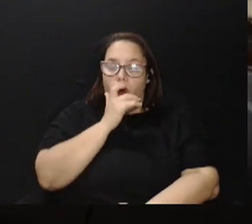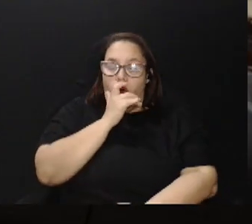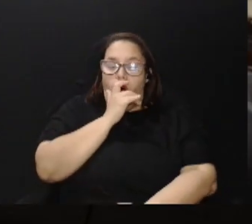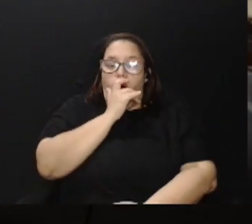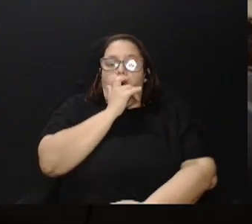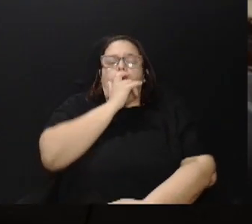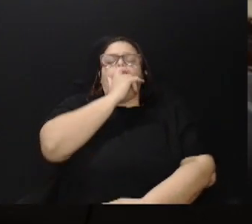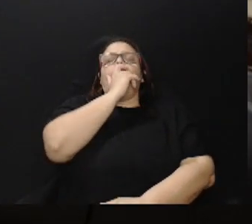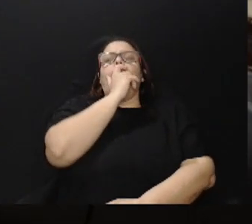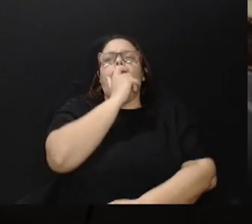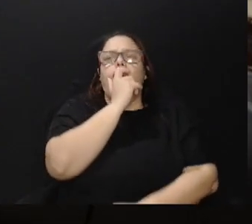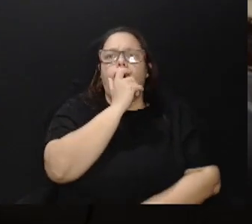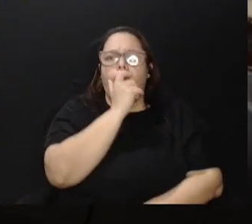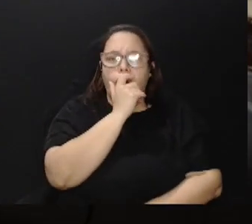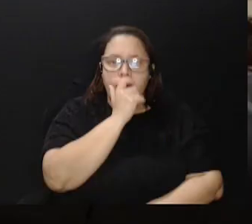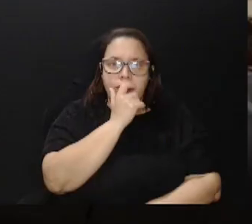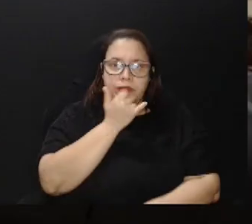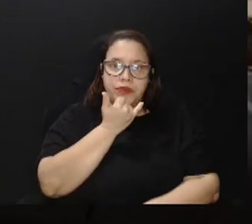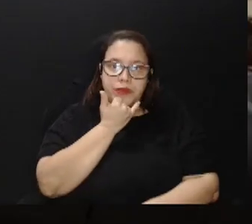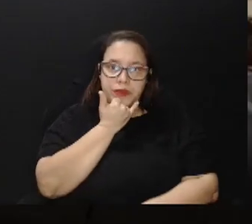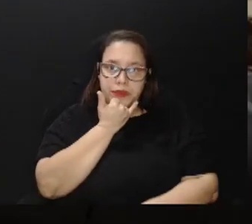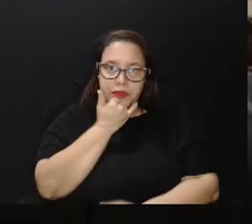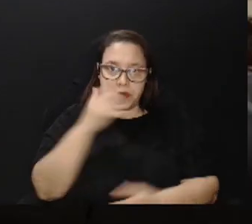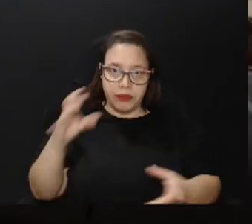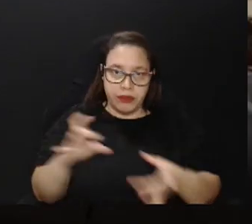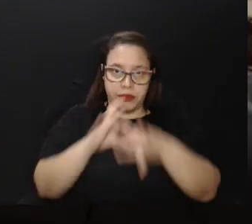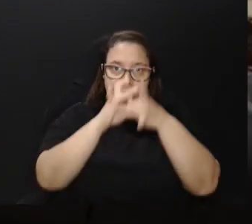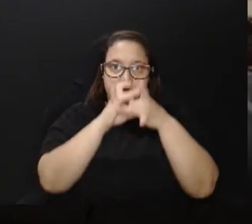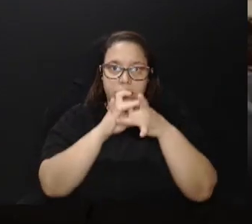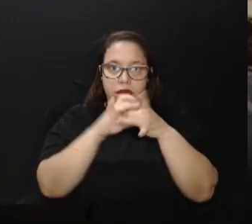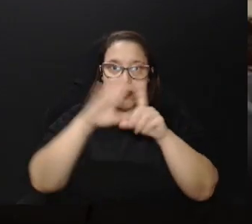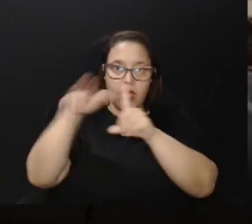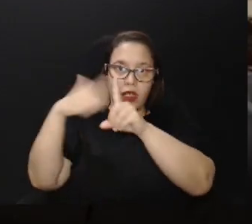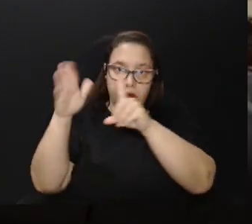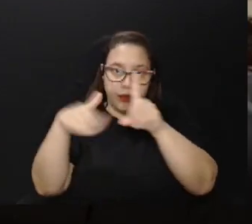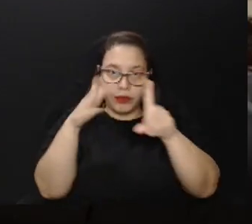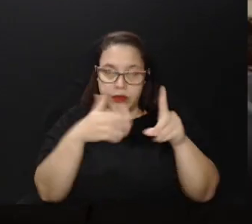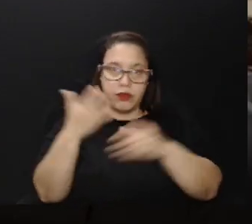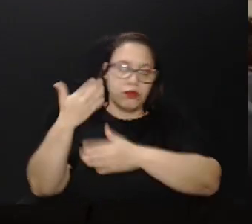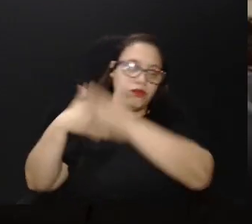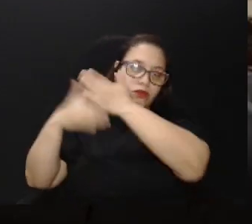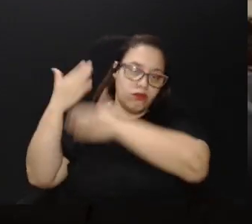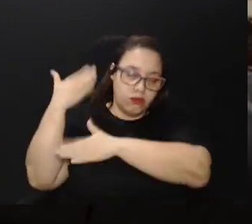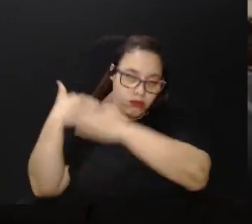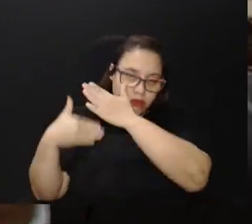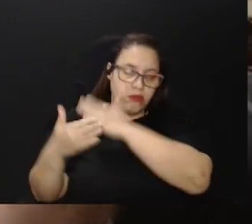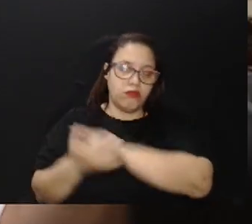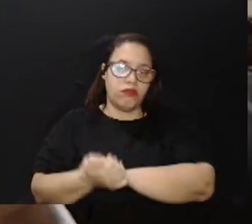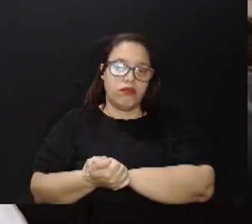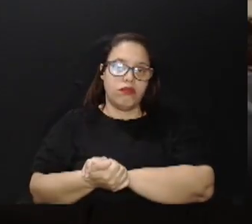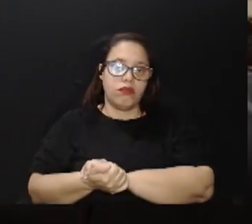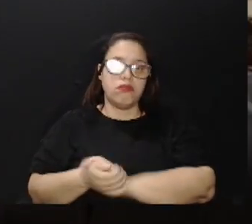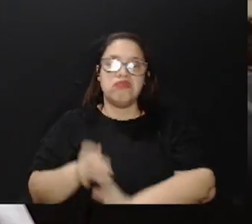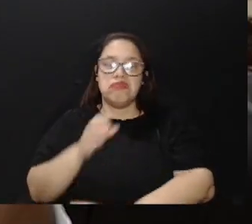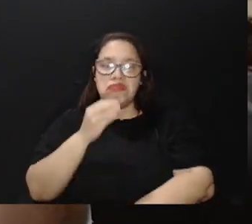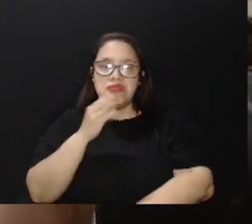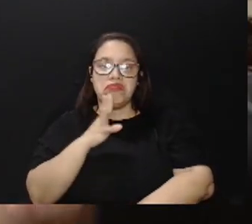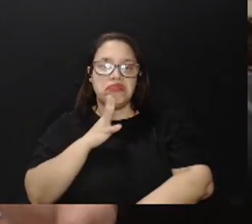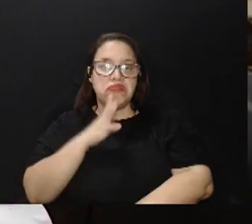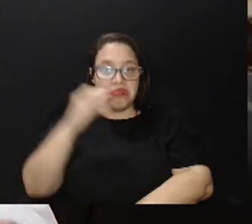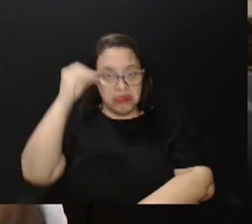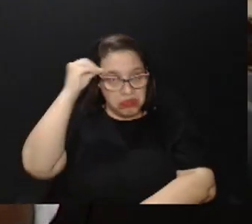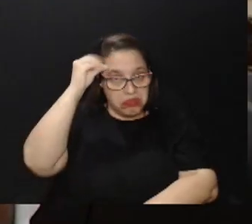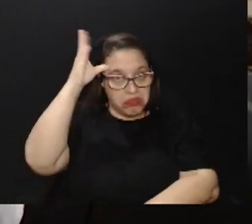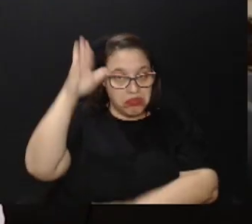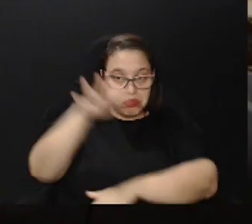esses vínculos, homenagear os ancestrais e dar conhecimento para o resto da cidade o